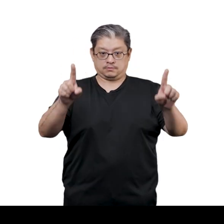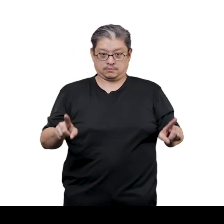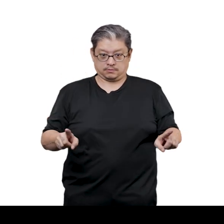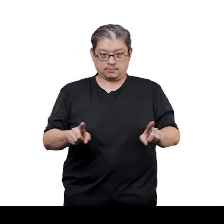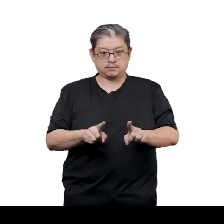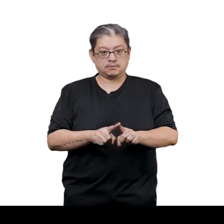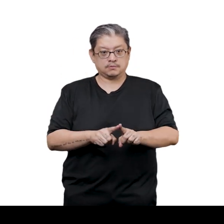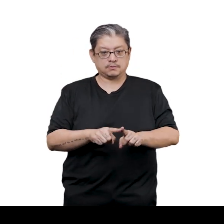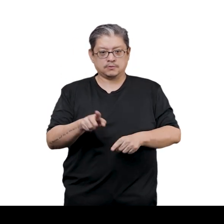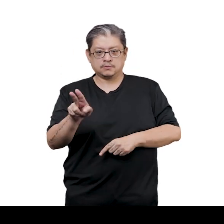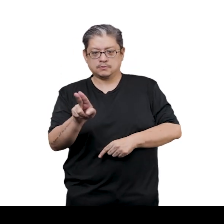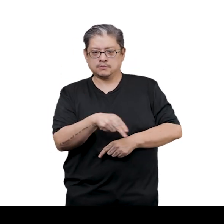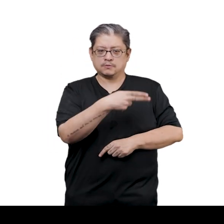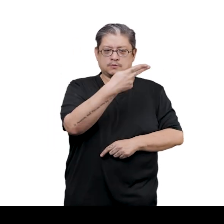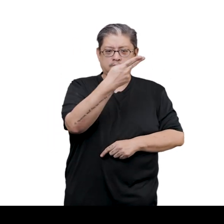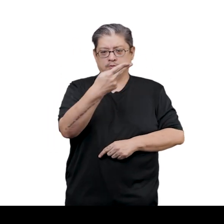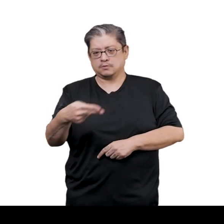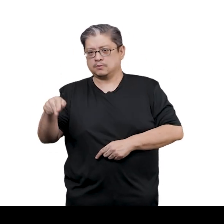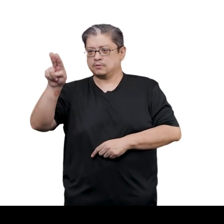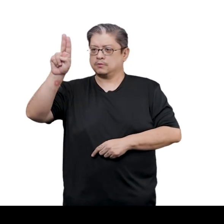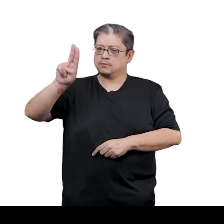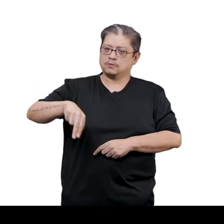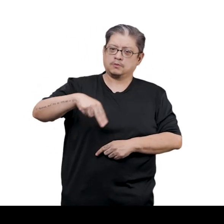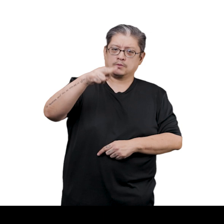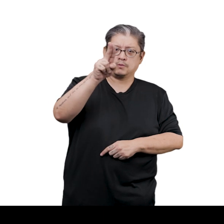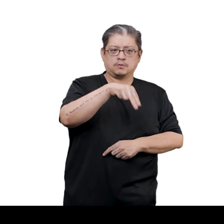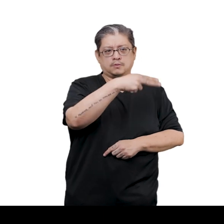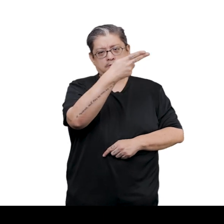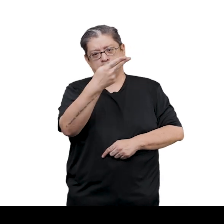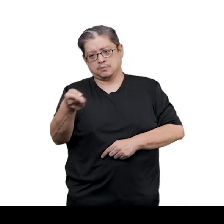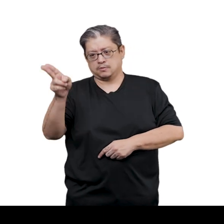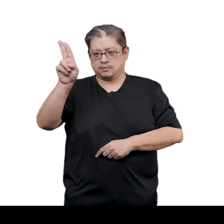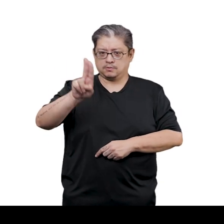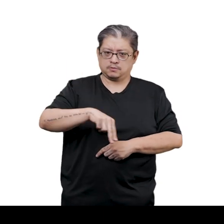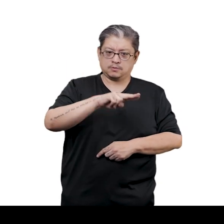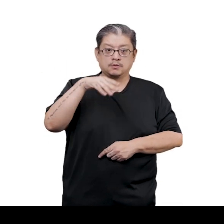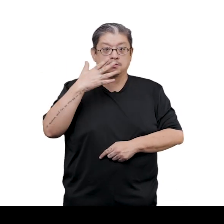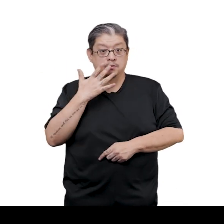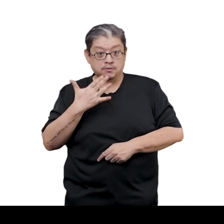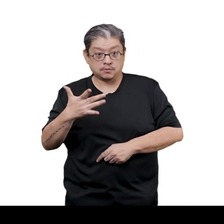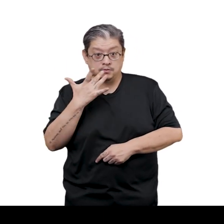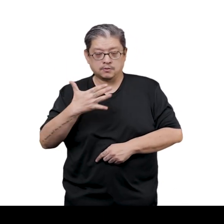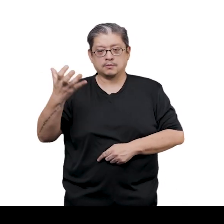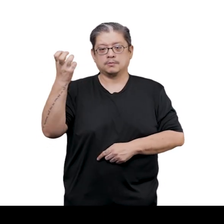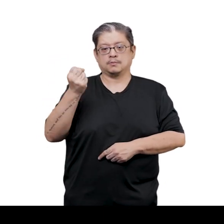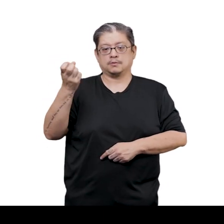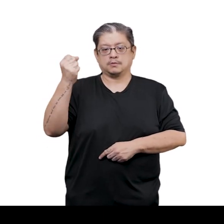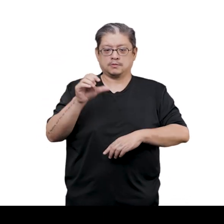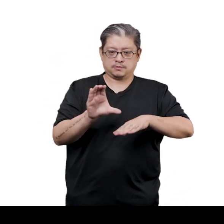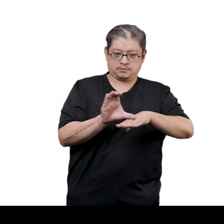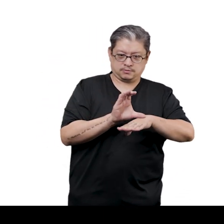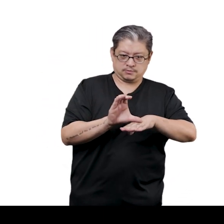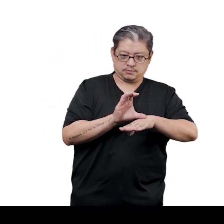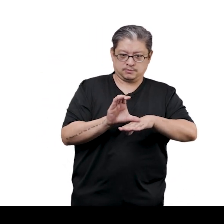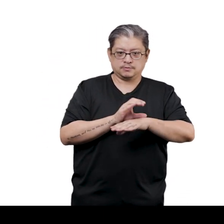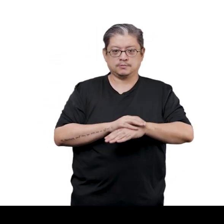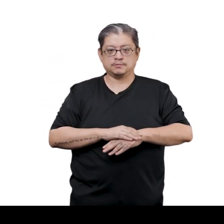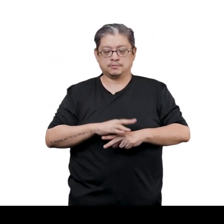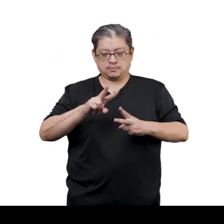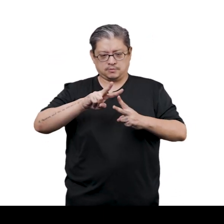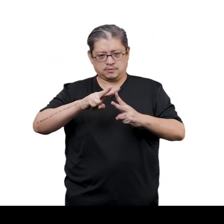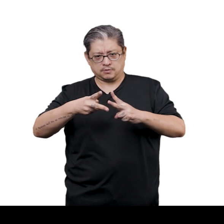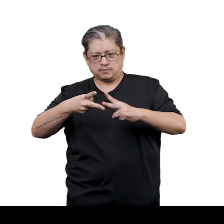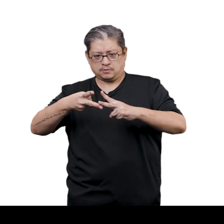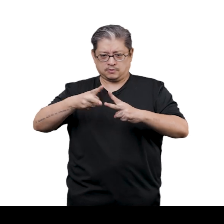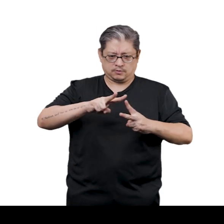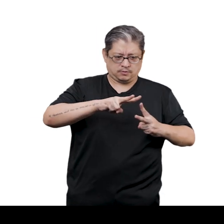No centro e na parte superior do quadro, feixes oblíquos de cor clara que vão do branco ao cinza entrecruzam-se em